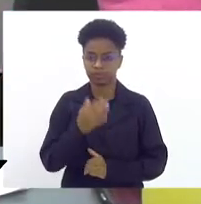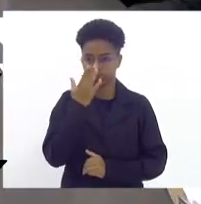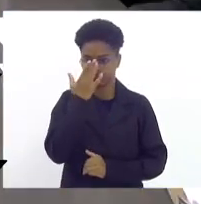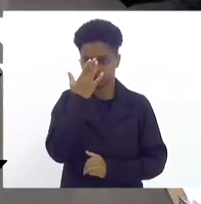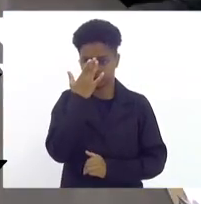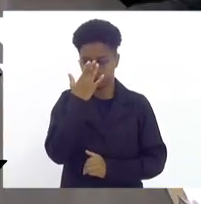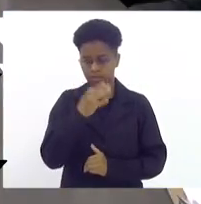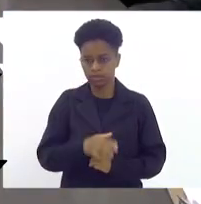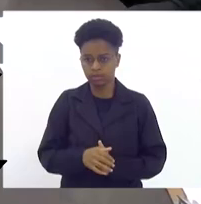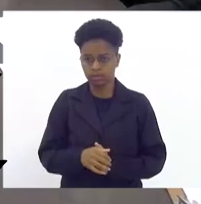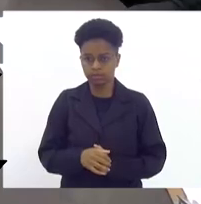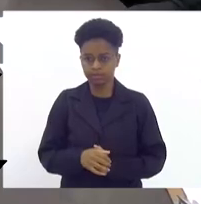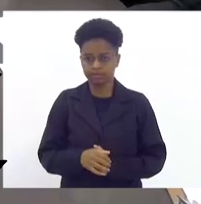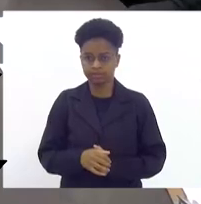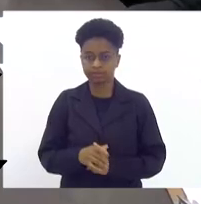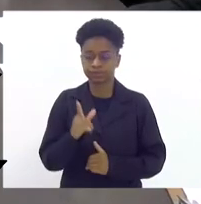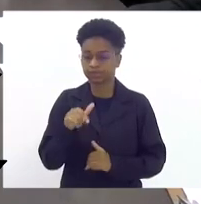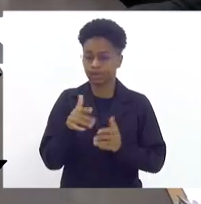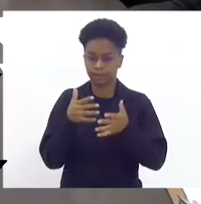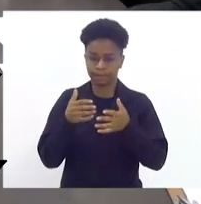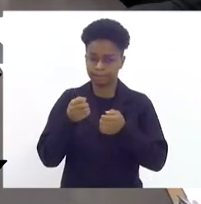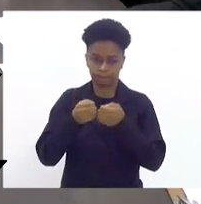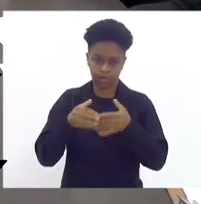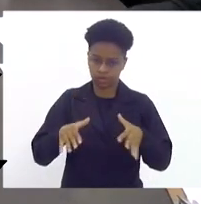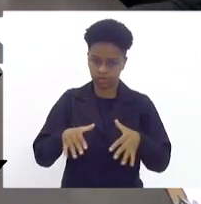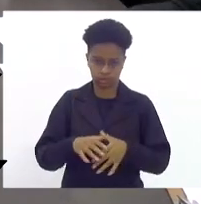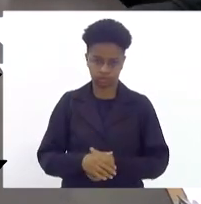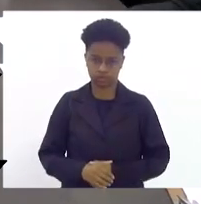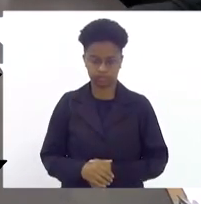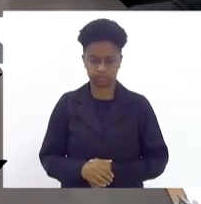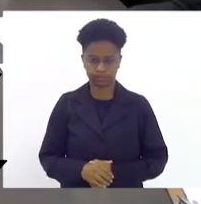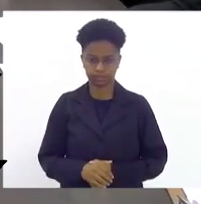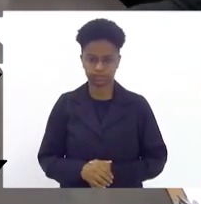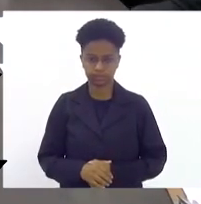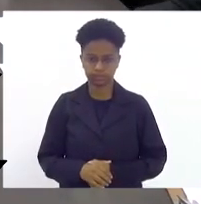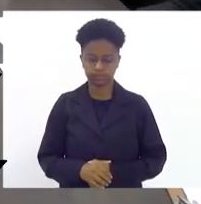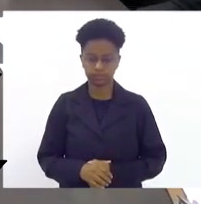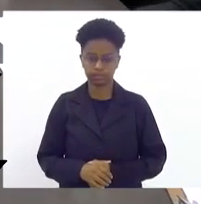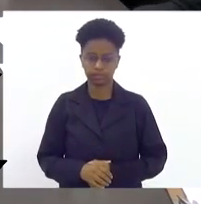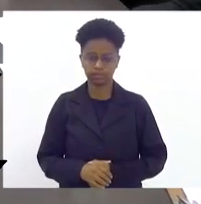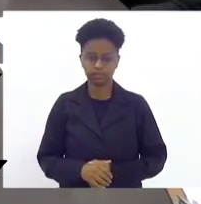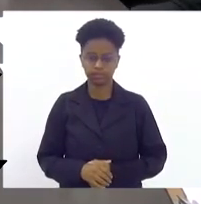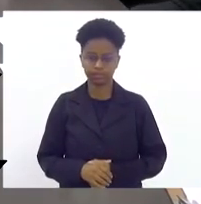relator. É pela prejudicabilidade. Segundo a lei